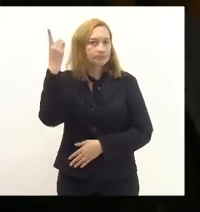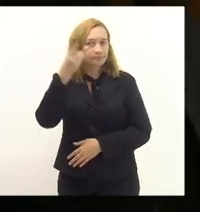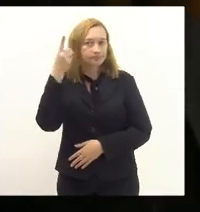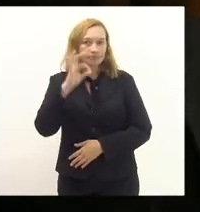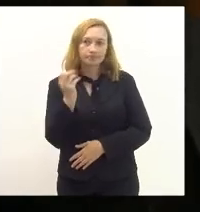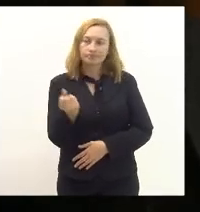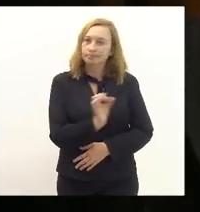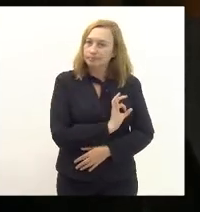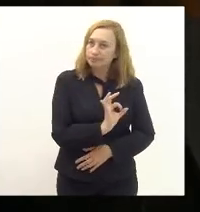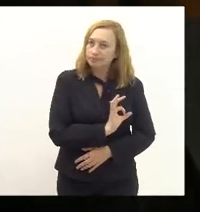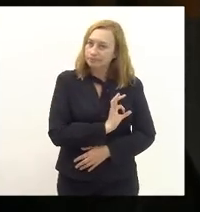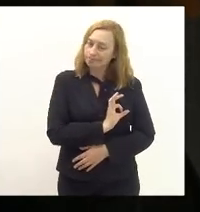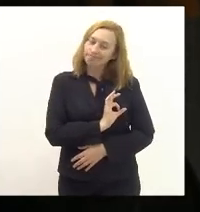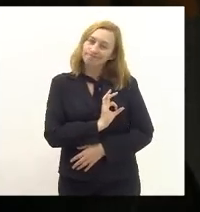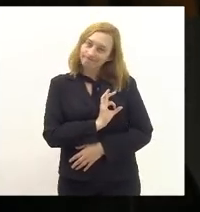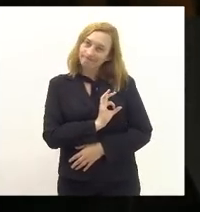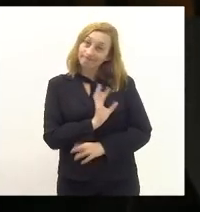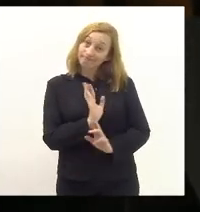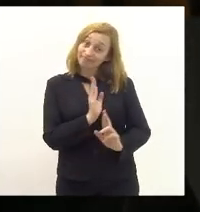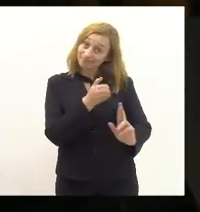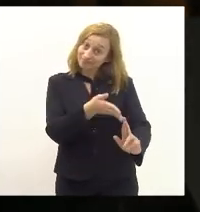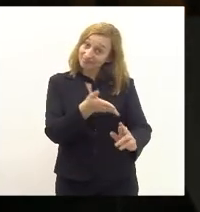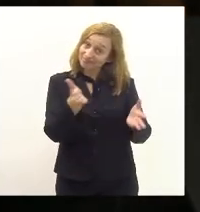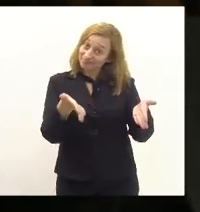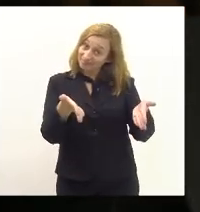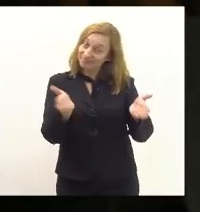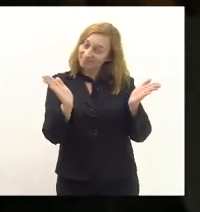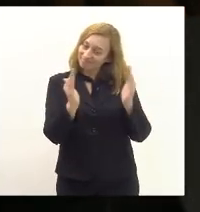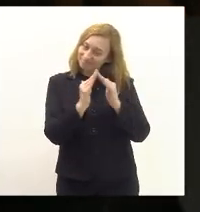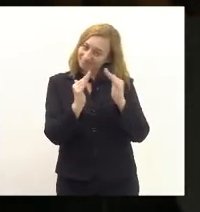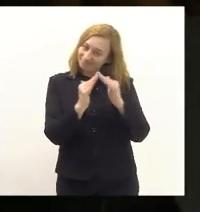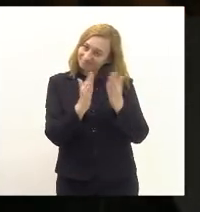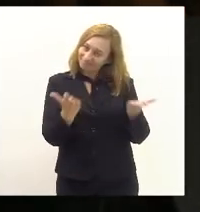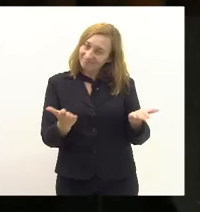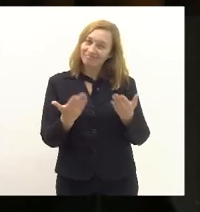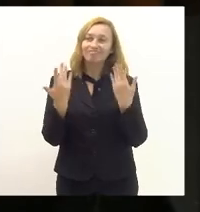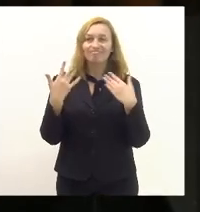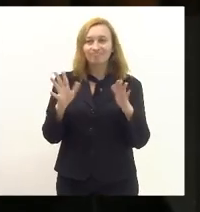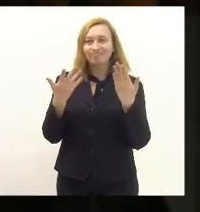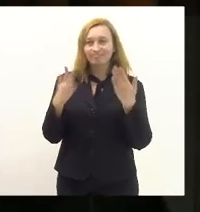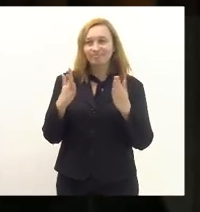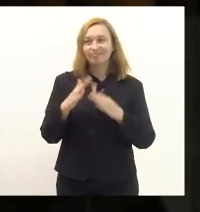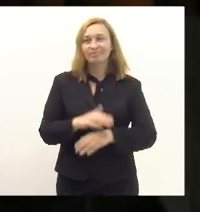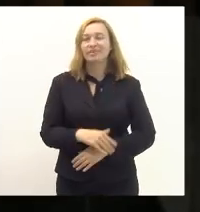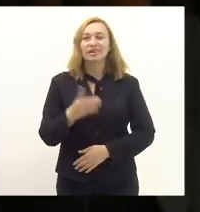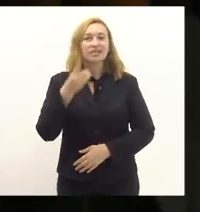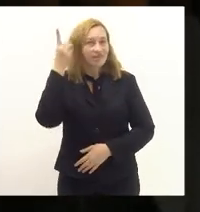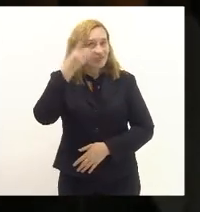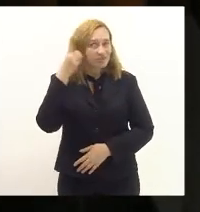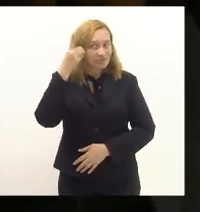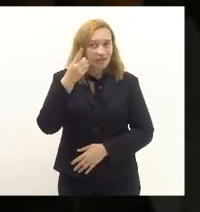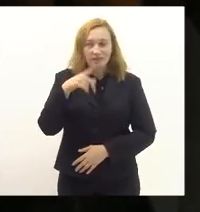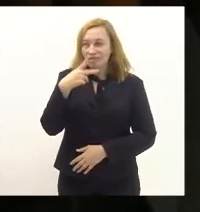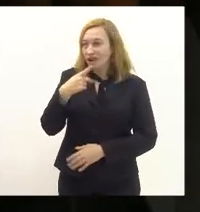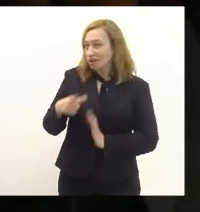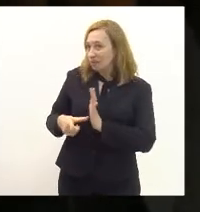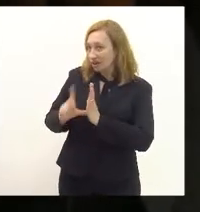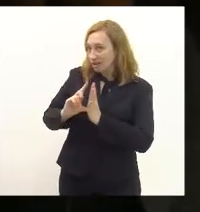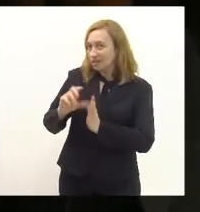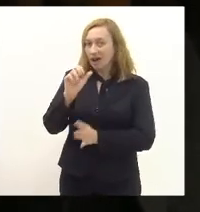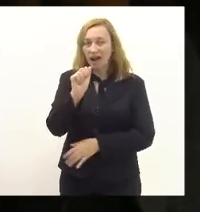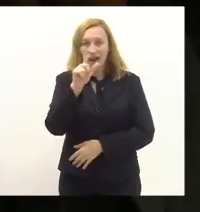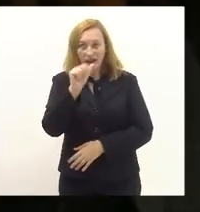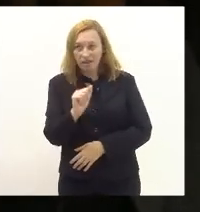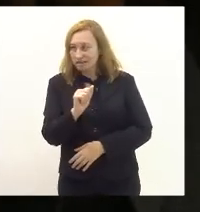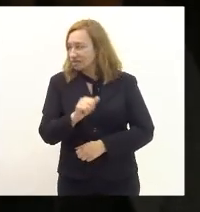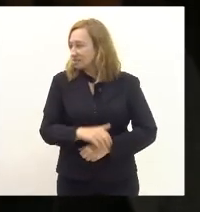que a gente tem como referência aqui na casa. Cumprimentar os deputados que me antecederam, o deputado Alana